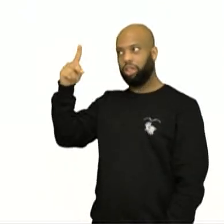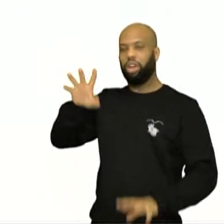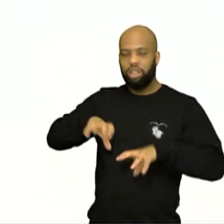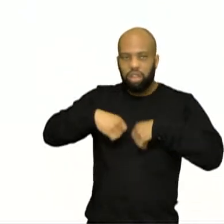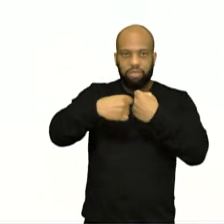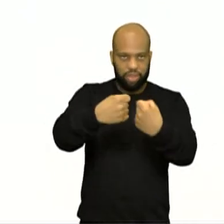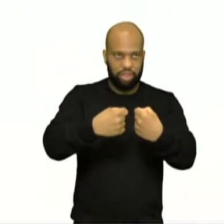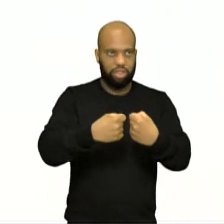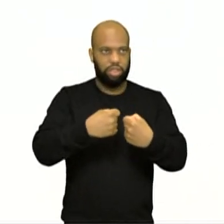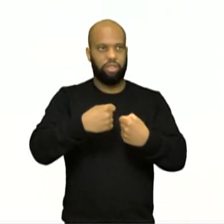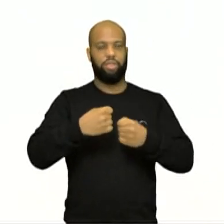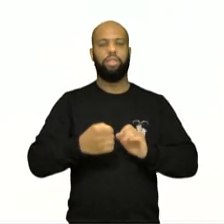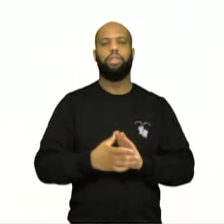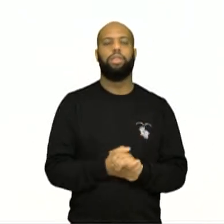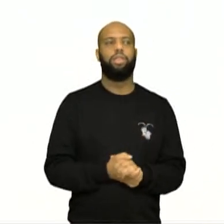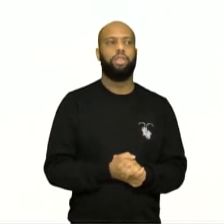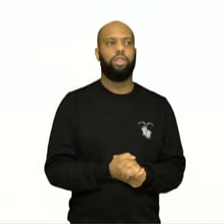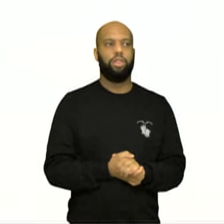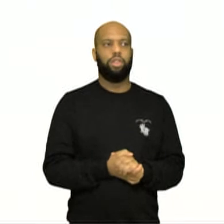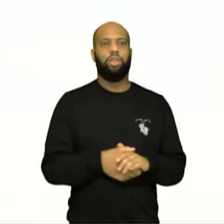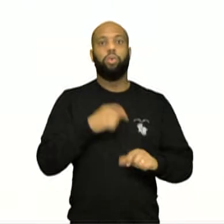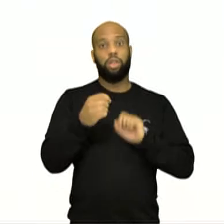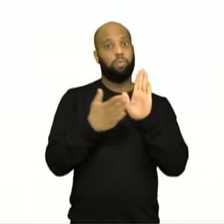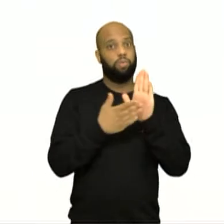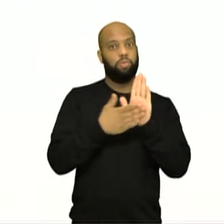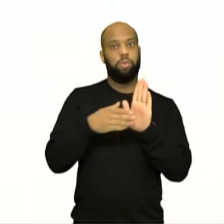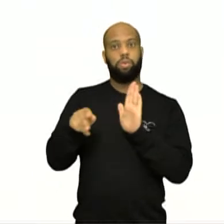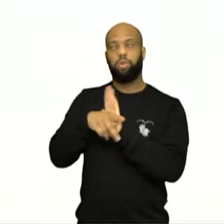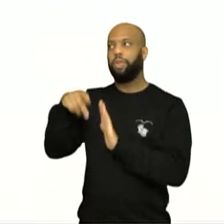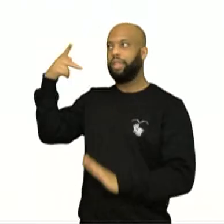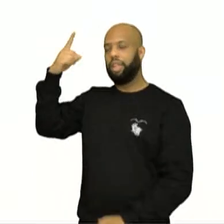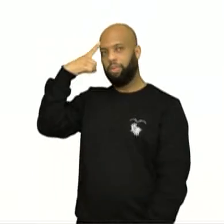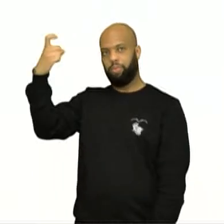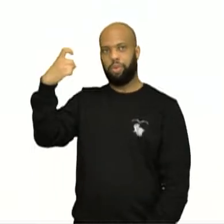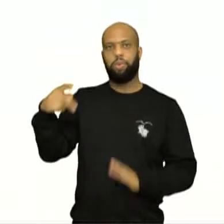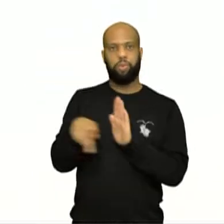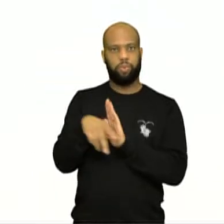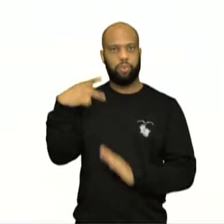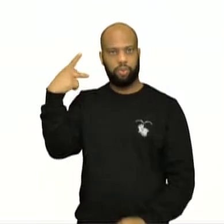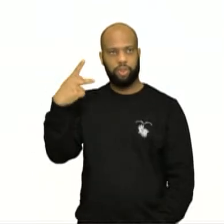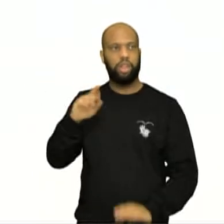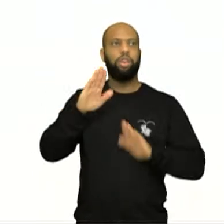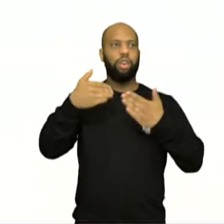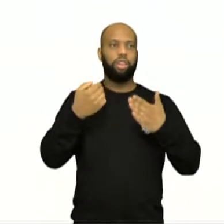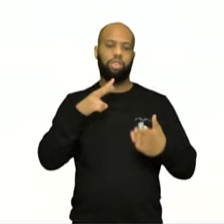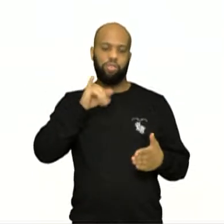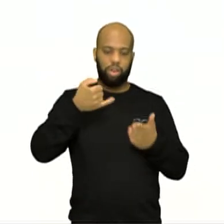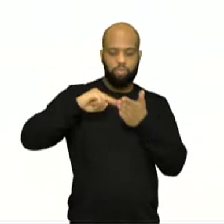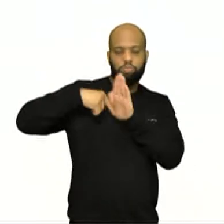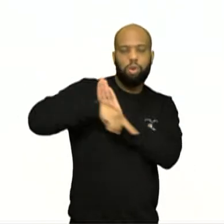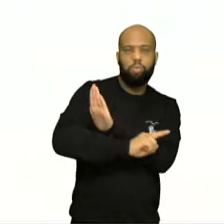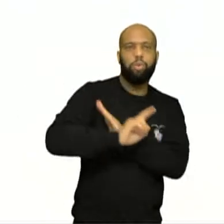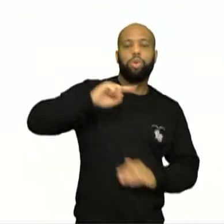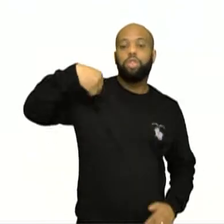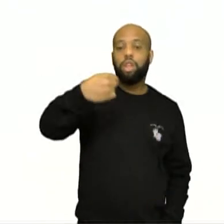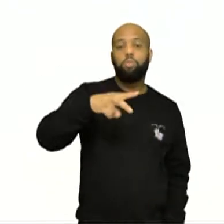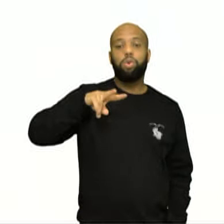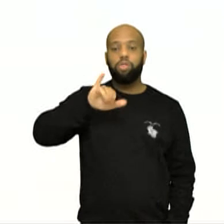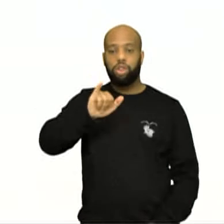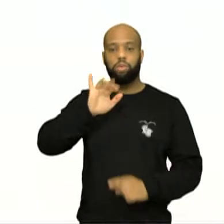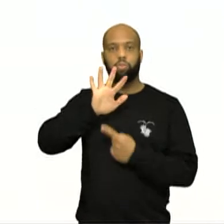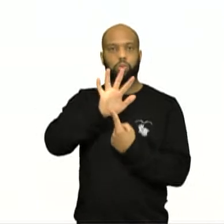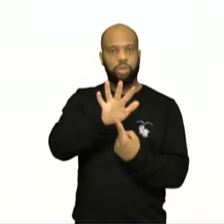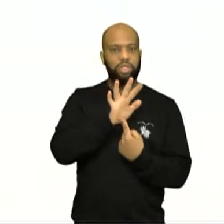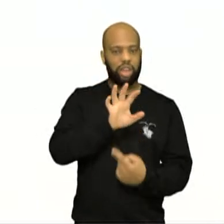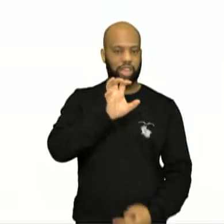a sua proposição, a sua proposta, a sua ideia. E ele aprofunda isso demonstrando